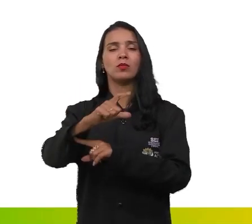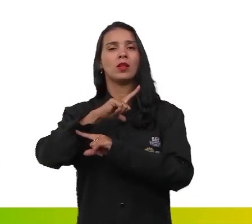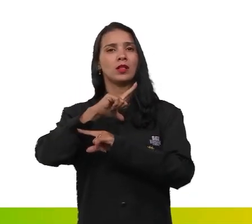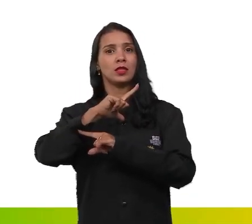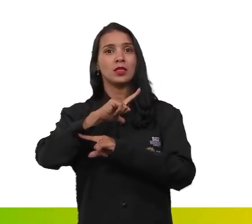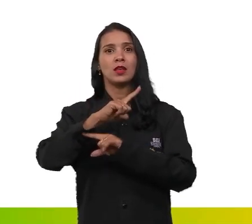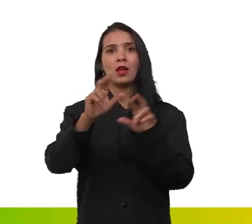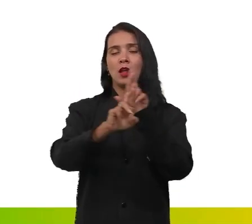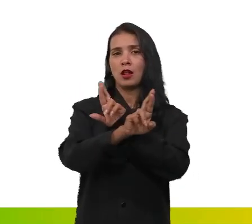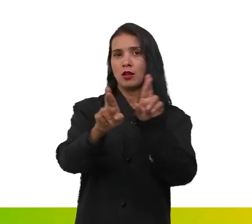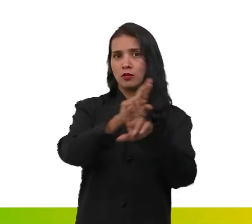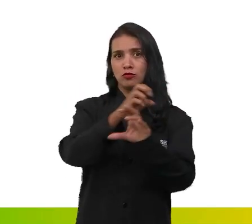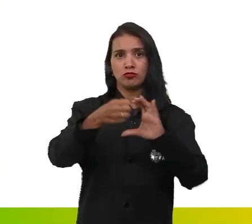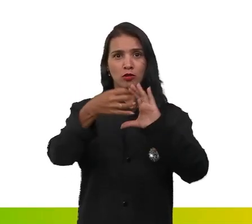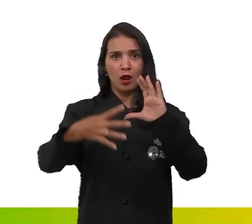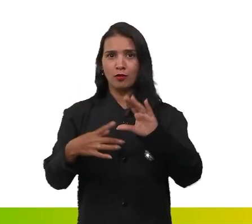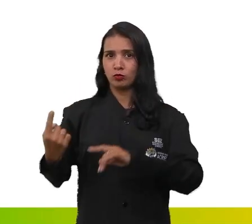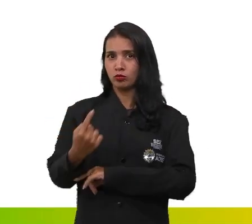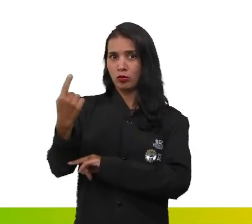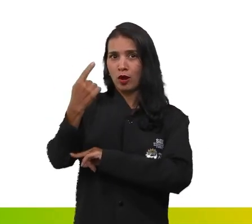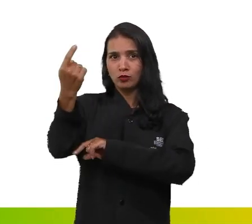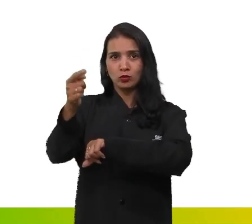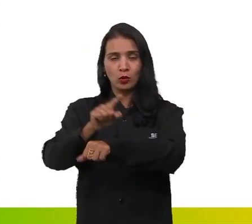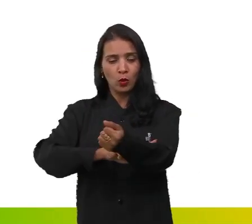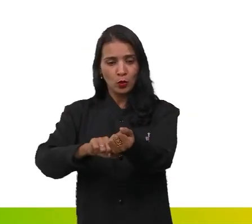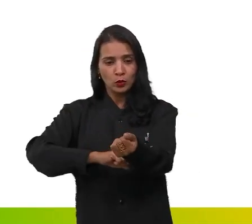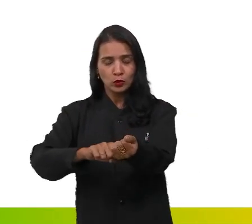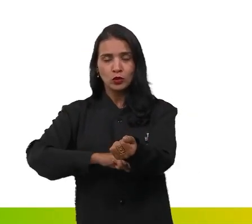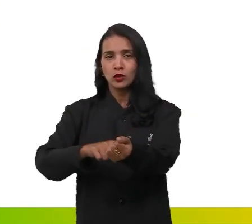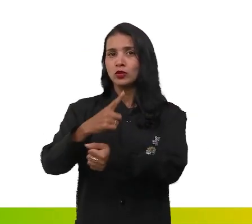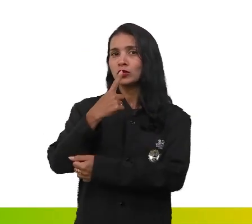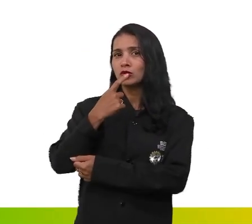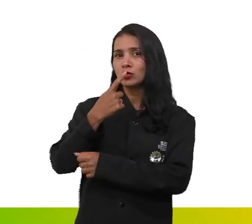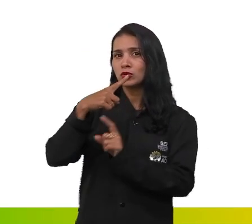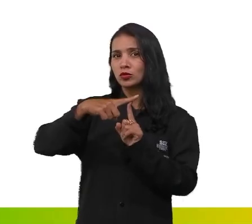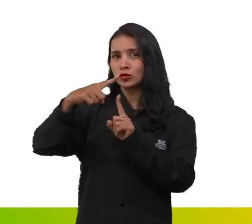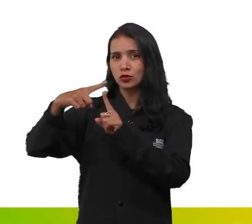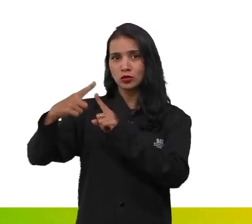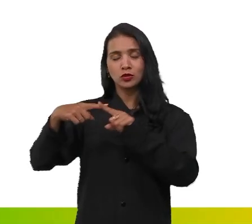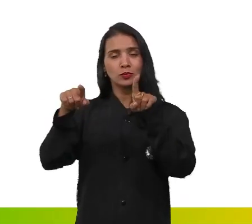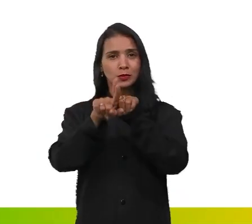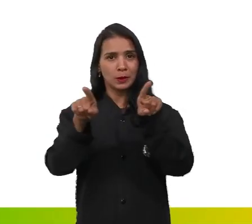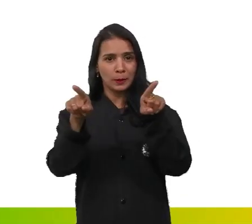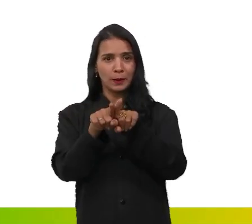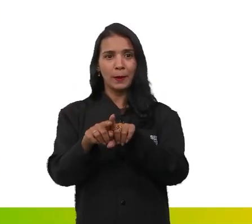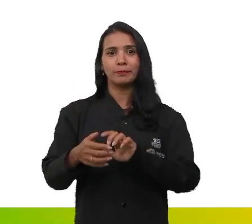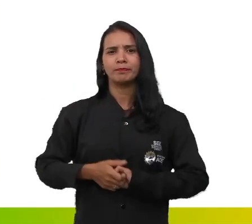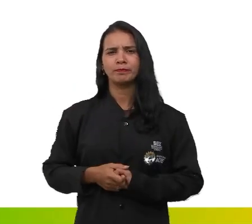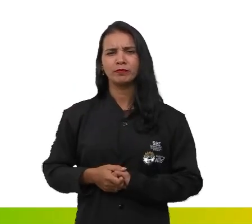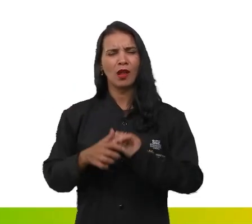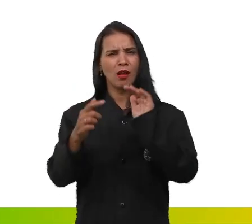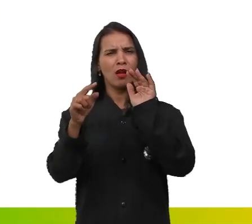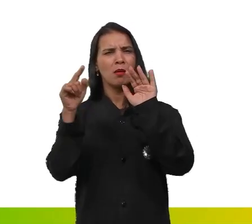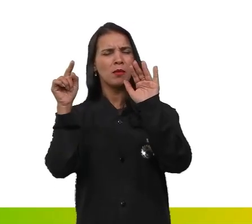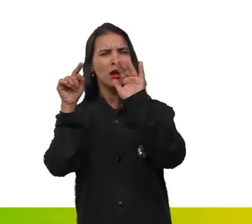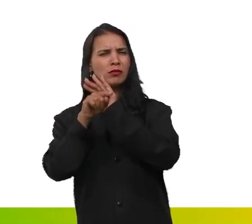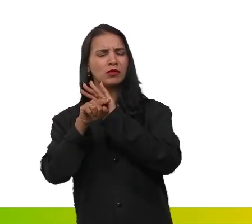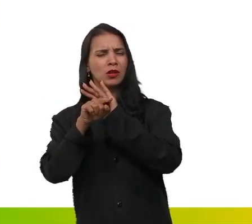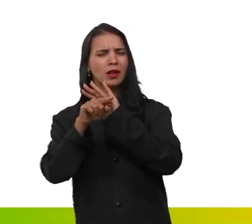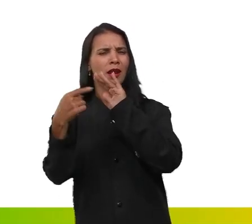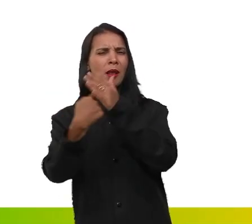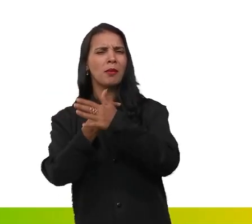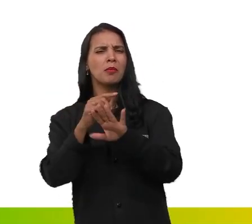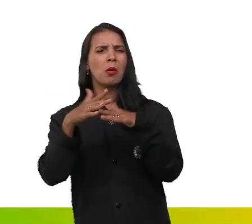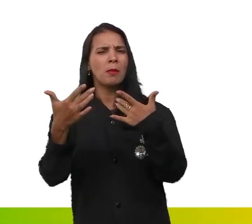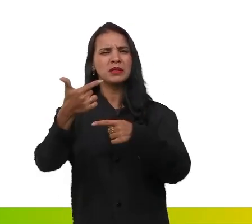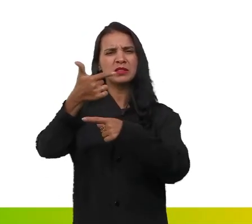de cabelo, tipo sanguíneo, tá ok? São 22 pares. E aquele par lá, pessoal, porque a senhora falou que é 23.